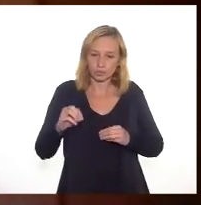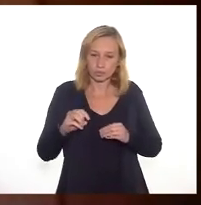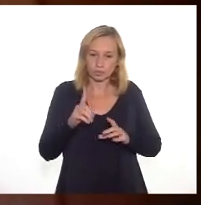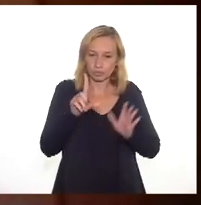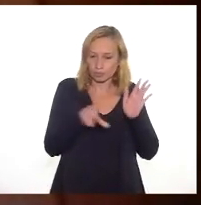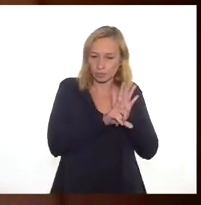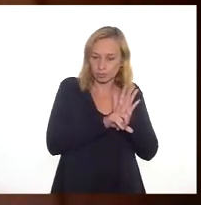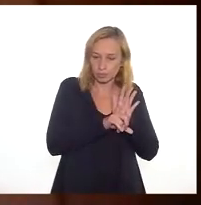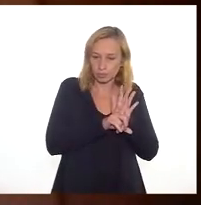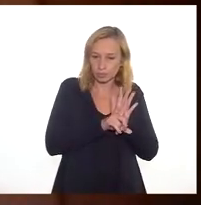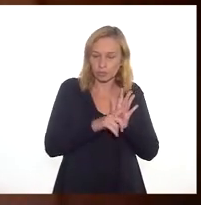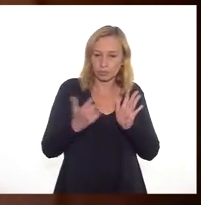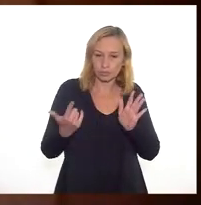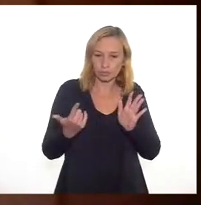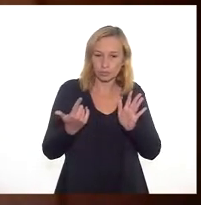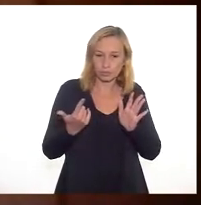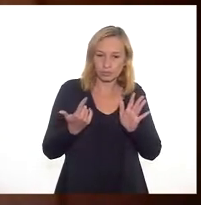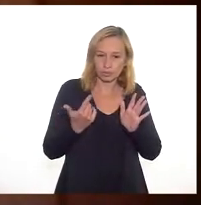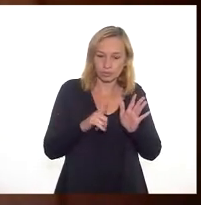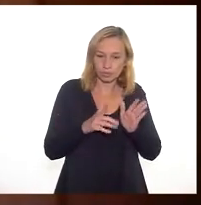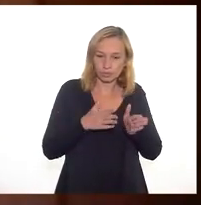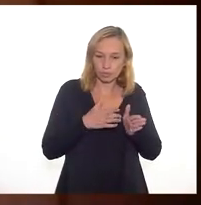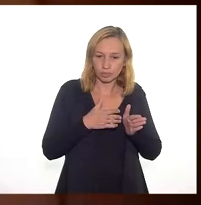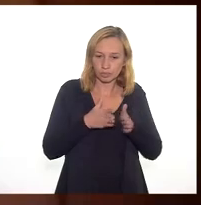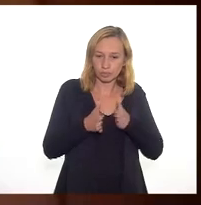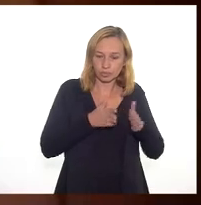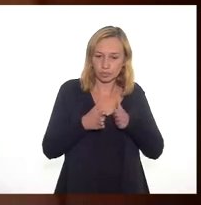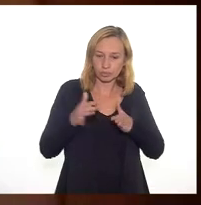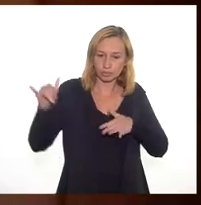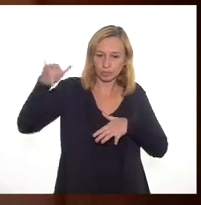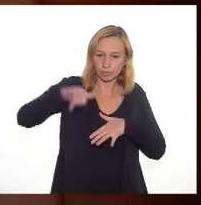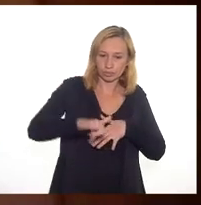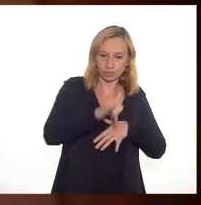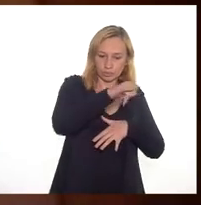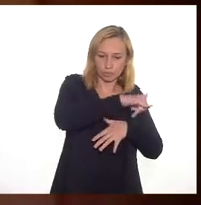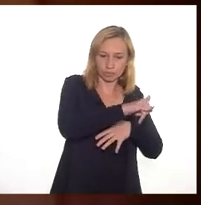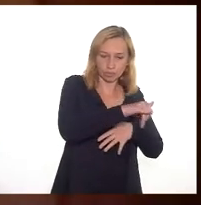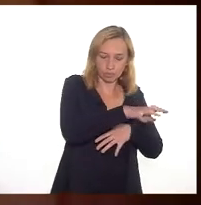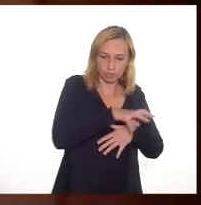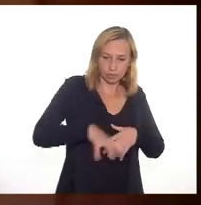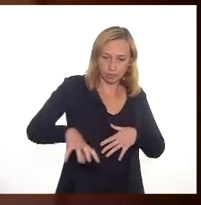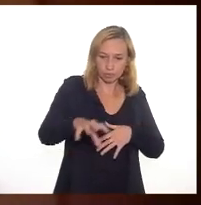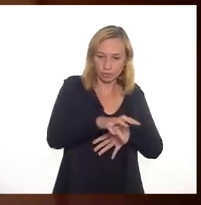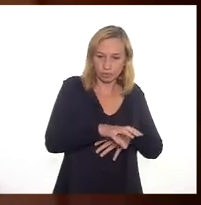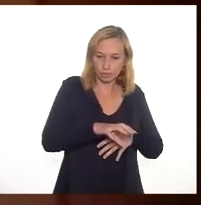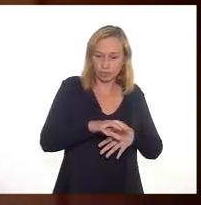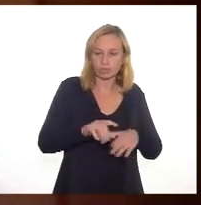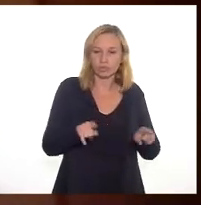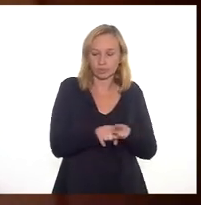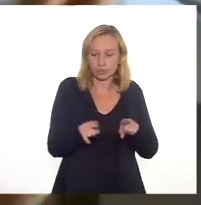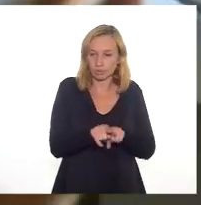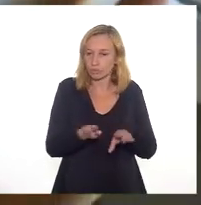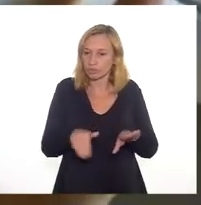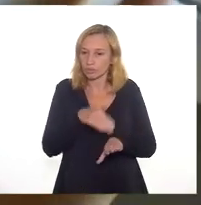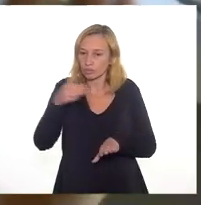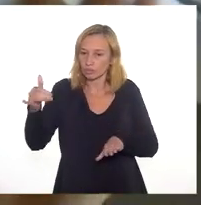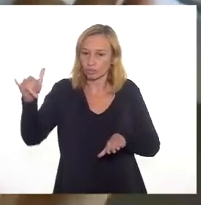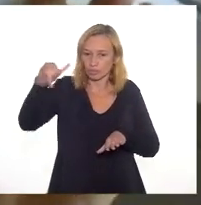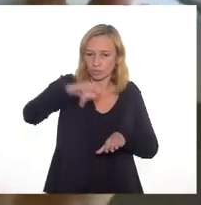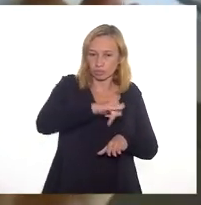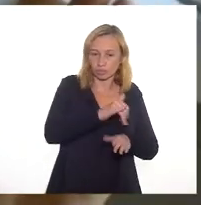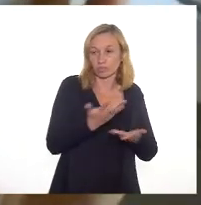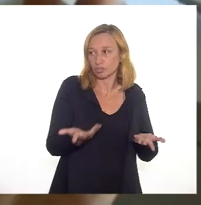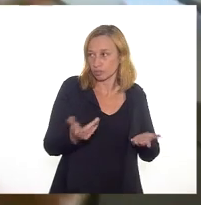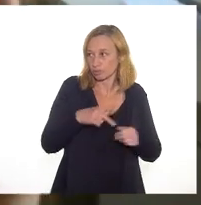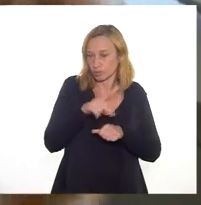também alcançasse os aeroportos regionais e não apenas os centros internacionais. Isso foi um tema...